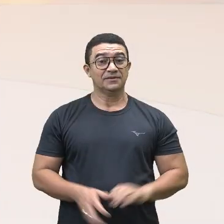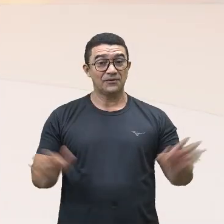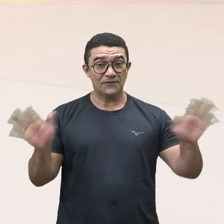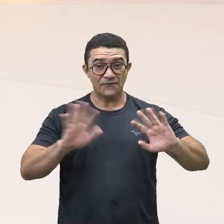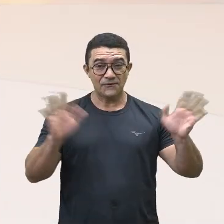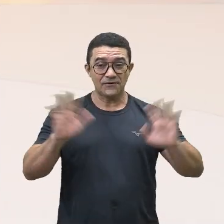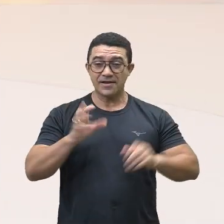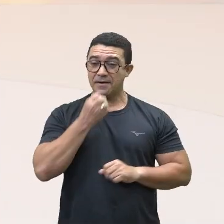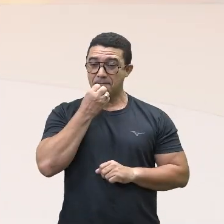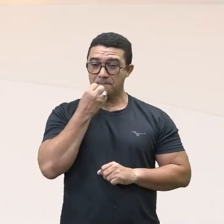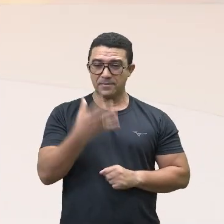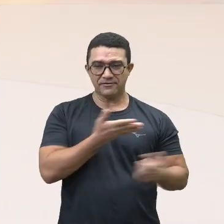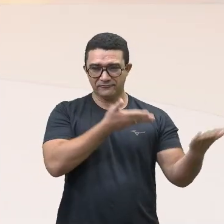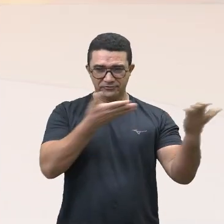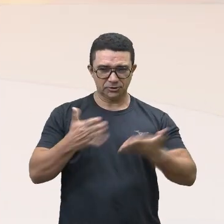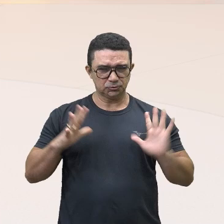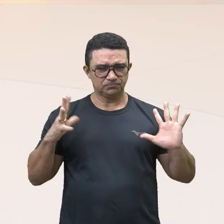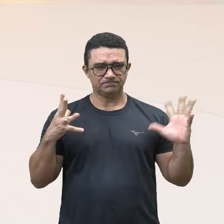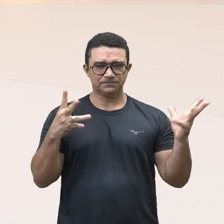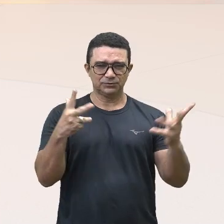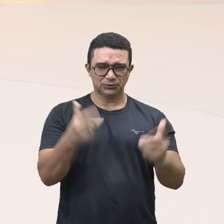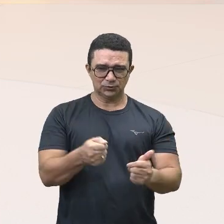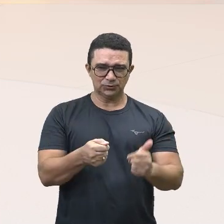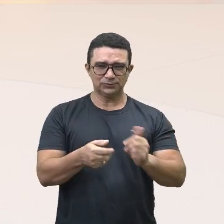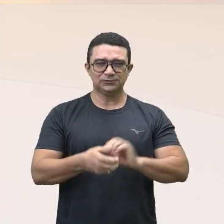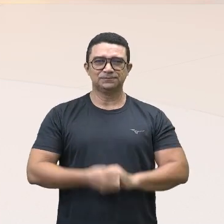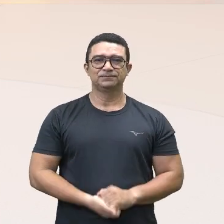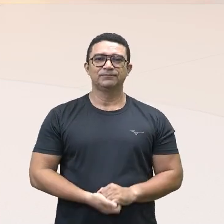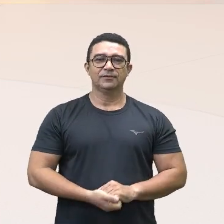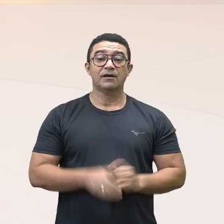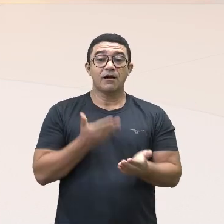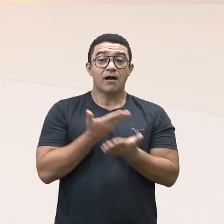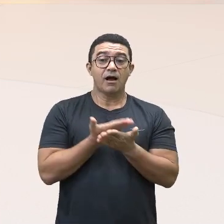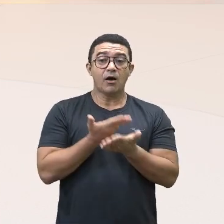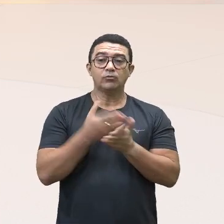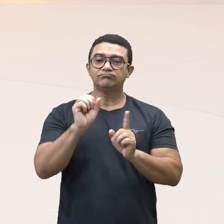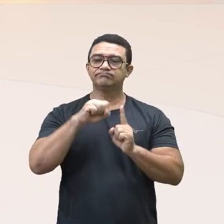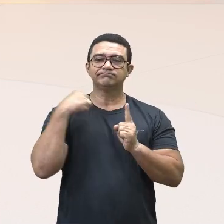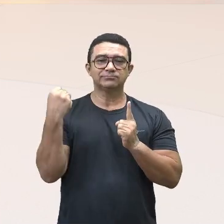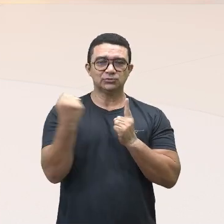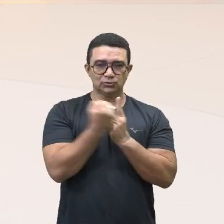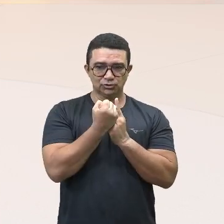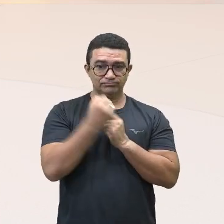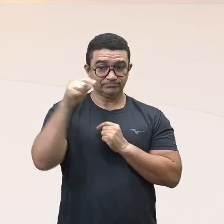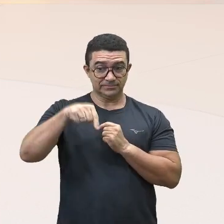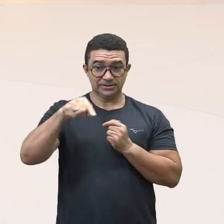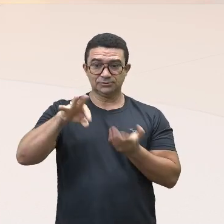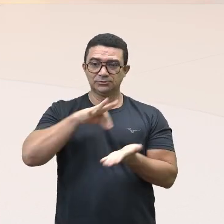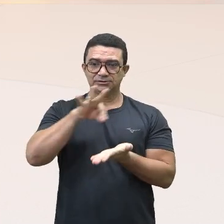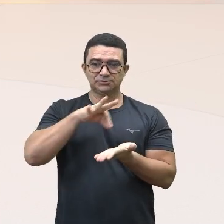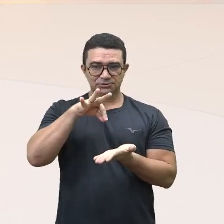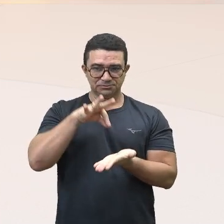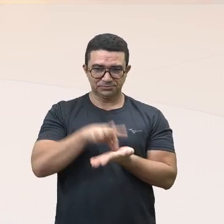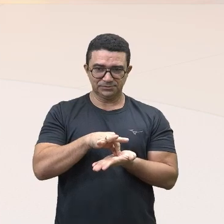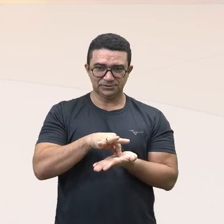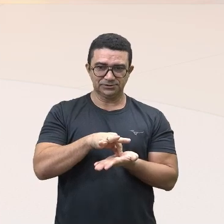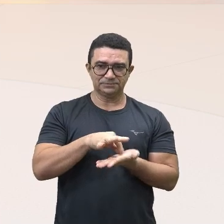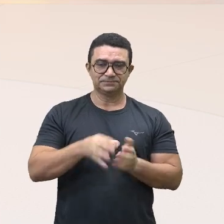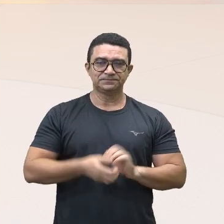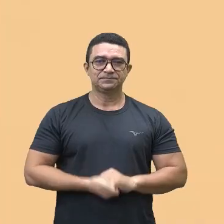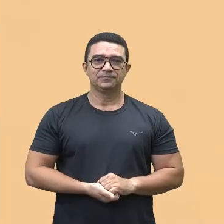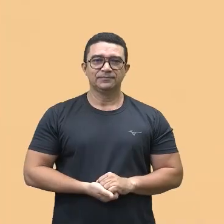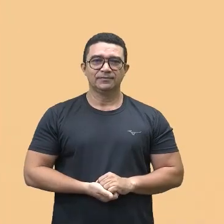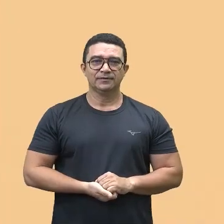Olá, sejam todos e todas muito bem-vindos e bem-vindas à nossa aula de Sociologia aqui no Centro de Mídias de Educação do